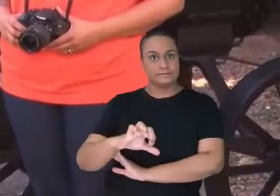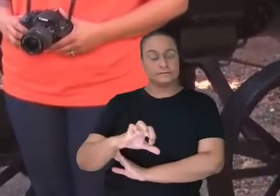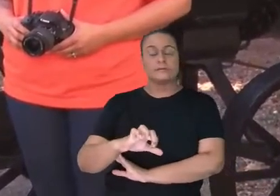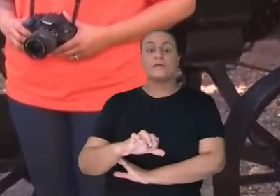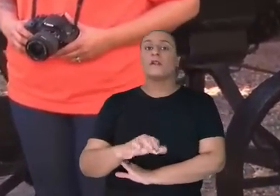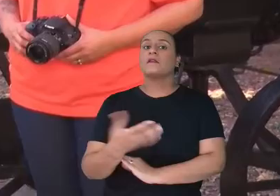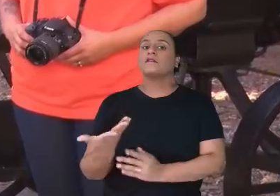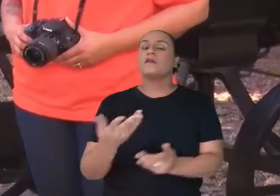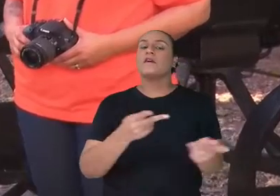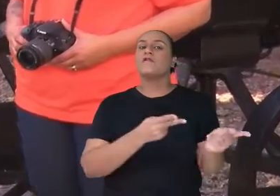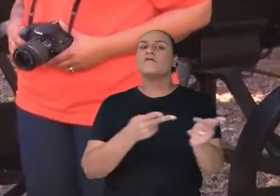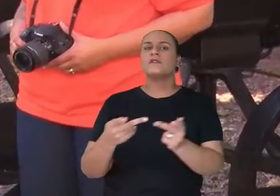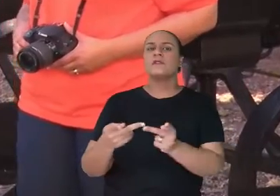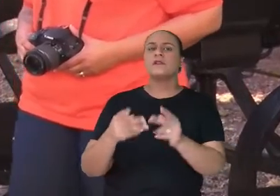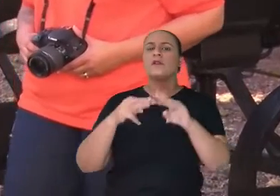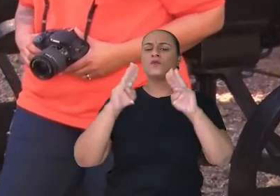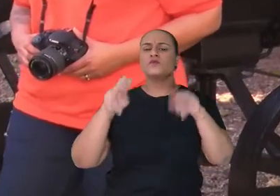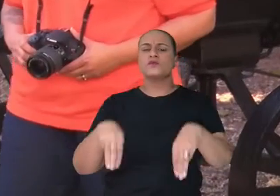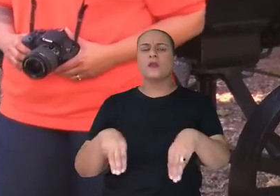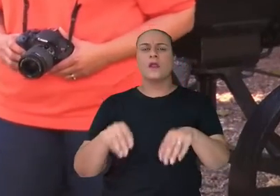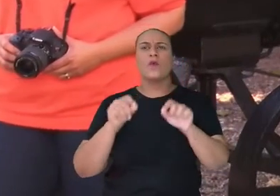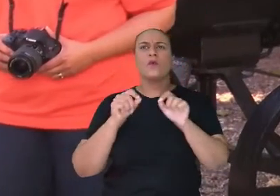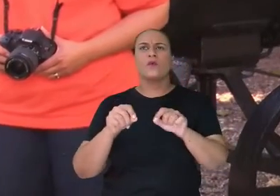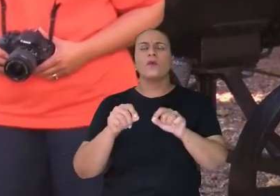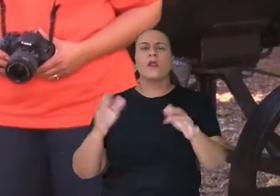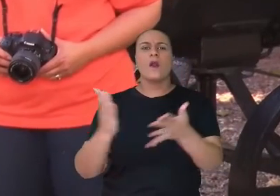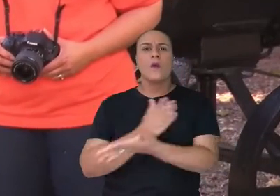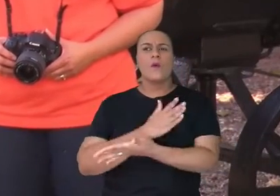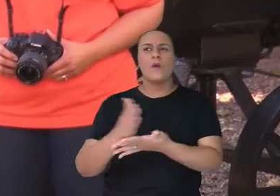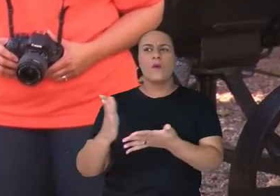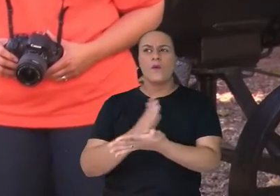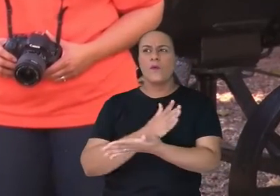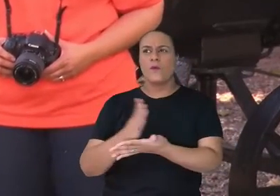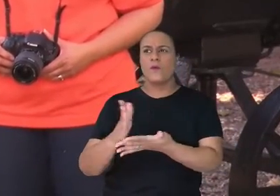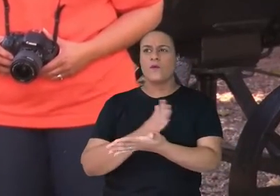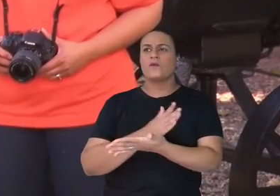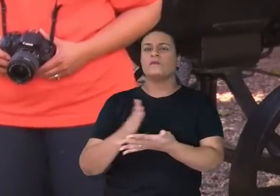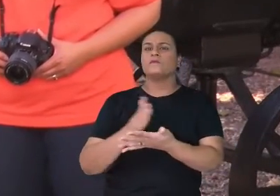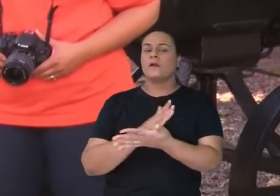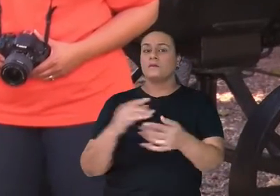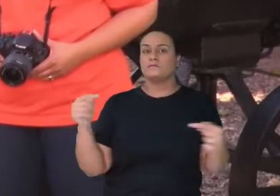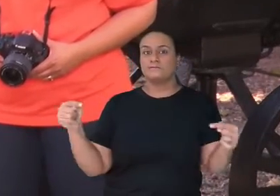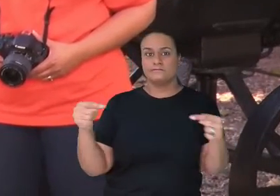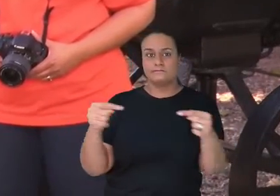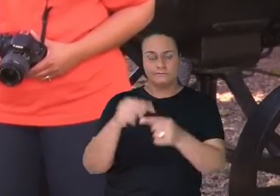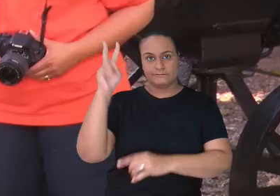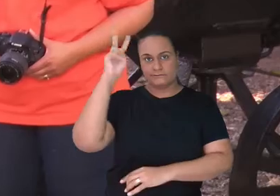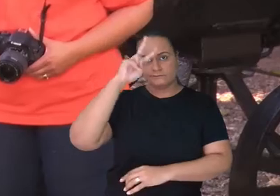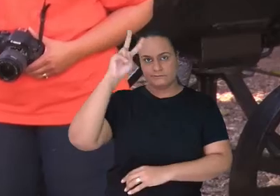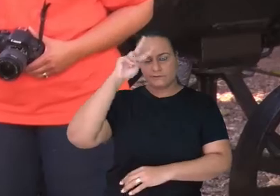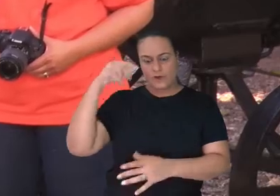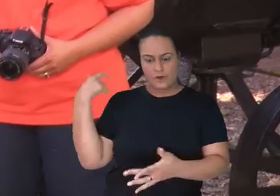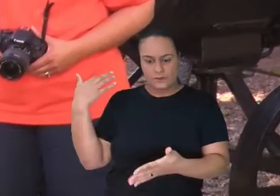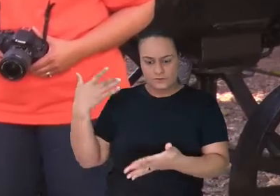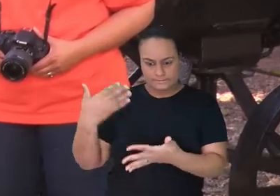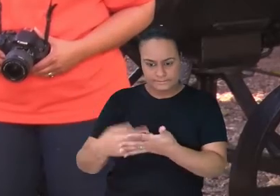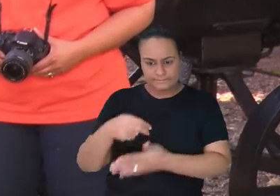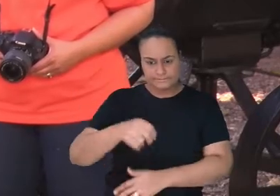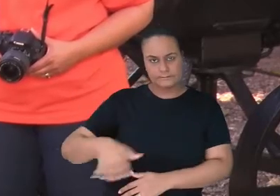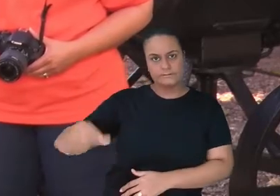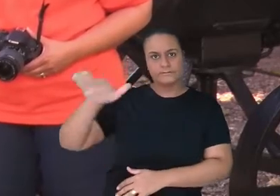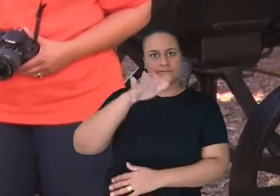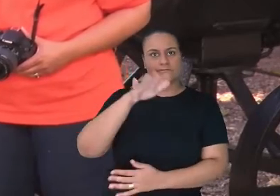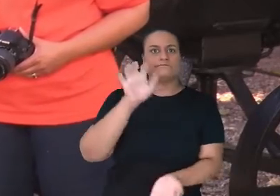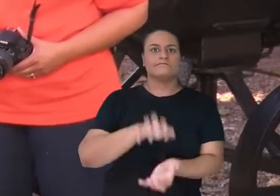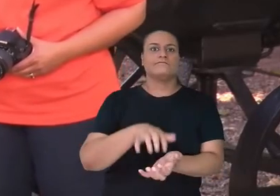museu muitas peças ligadas à história do Nordeste, à história de Pernambuco. Então vai ser uma